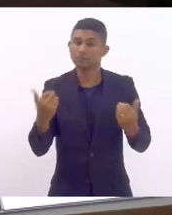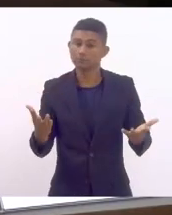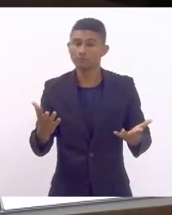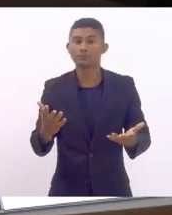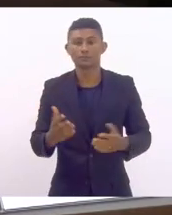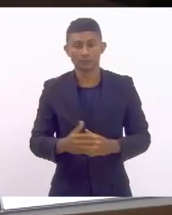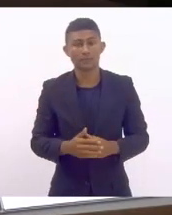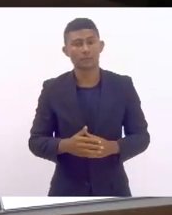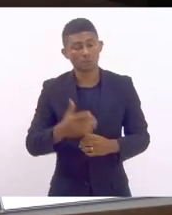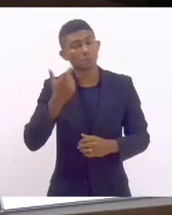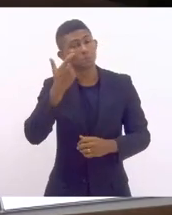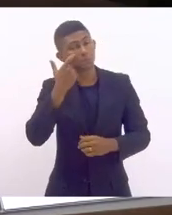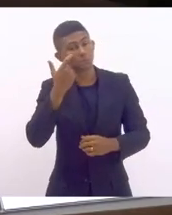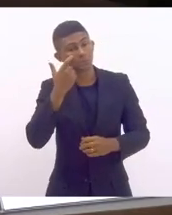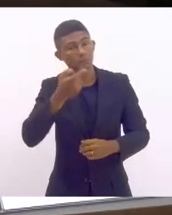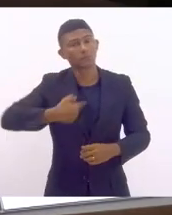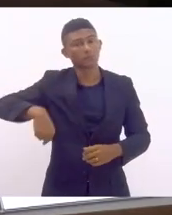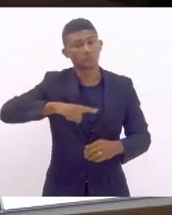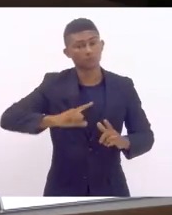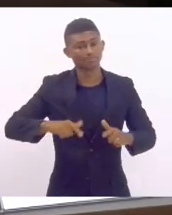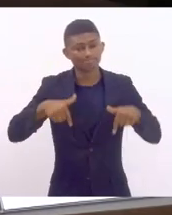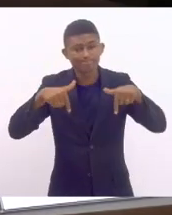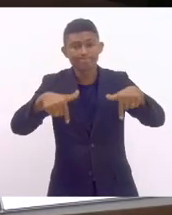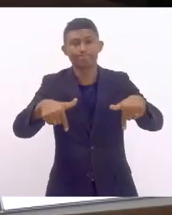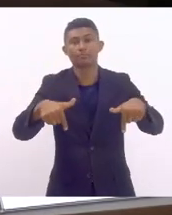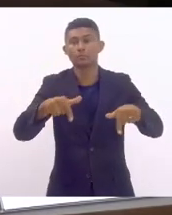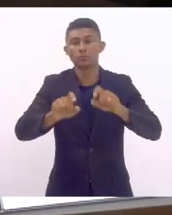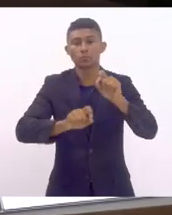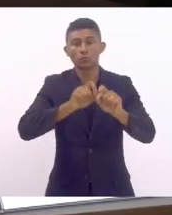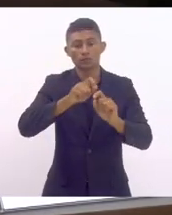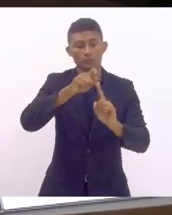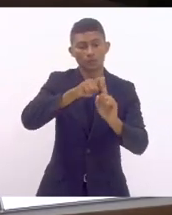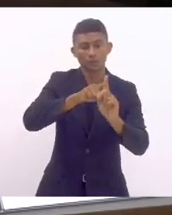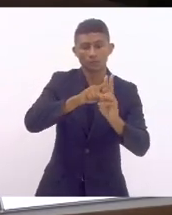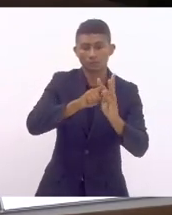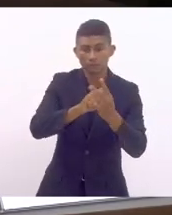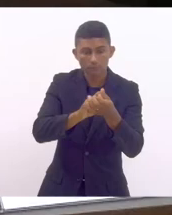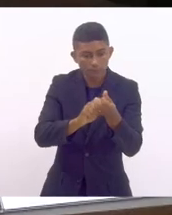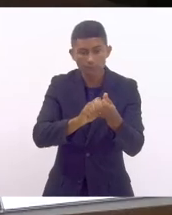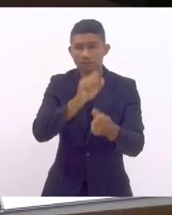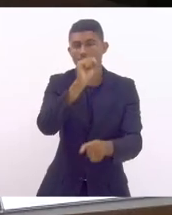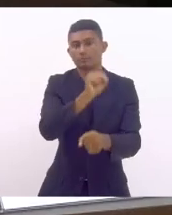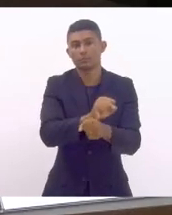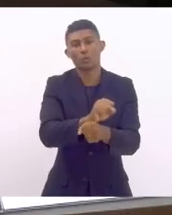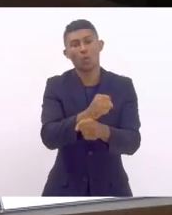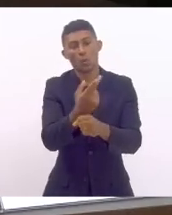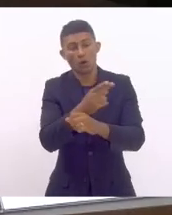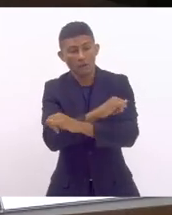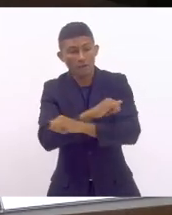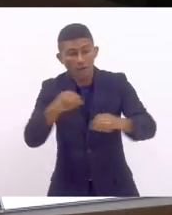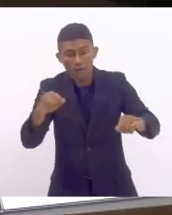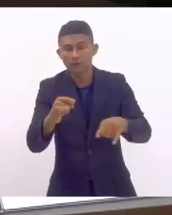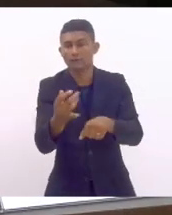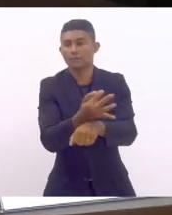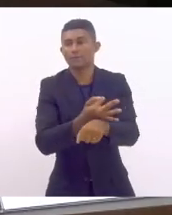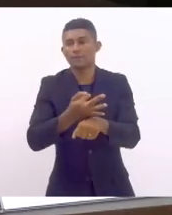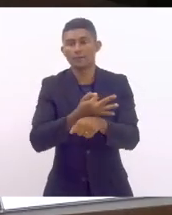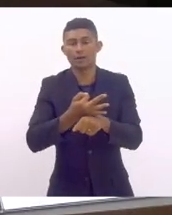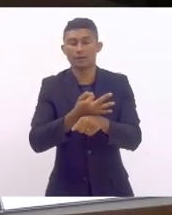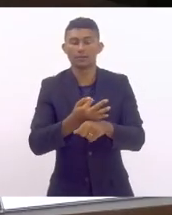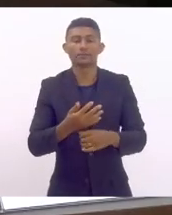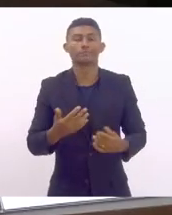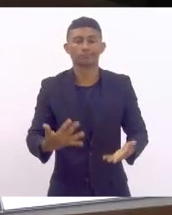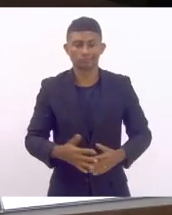tenha que tomar medidas drásticas de interromper SMS paralisada que ela está férias coletivas que o único mecanismo